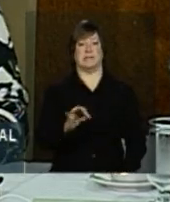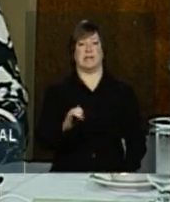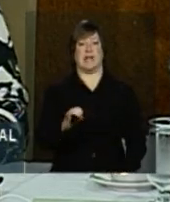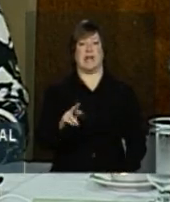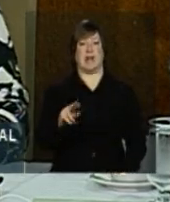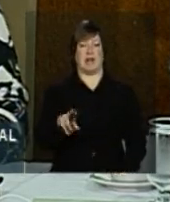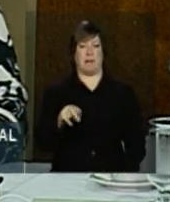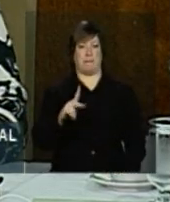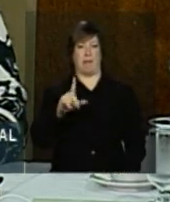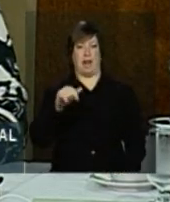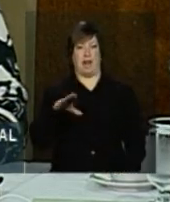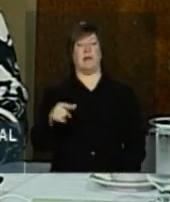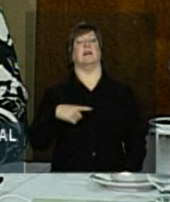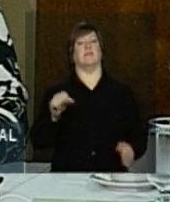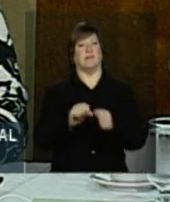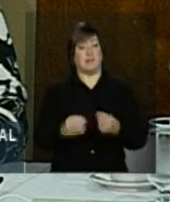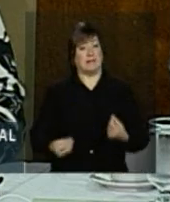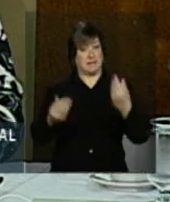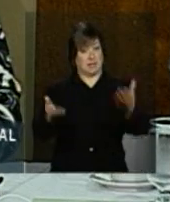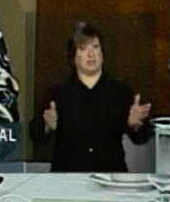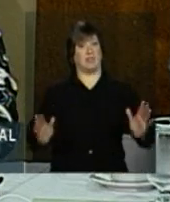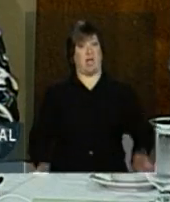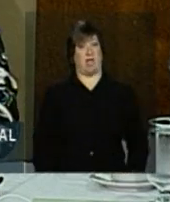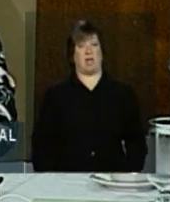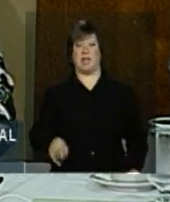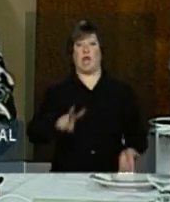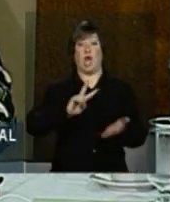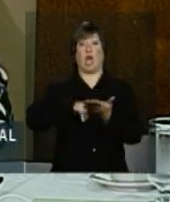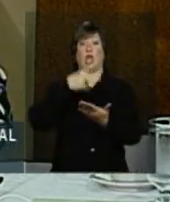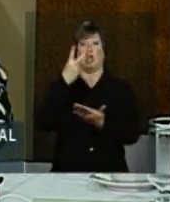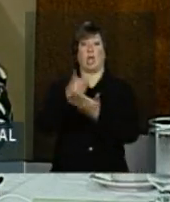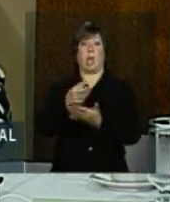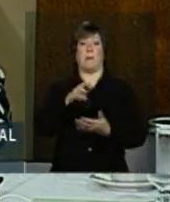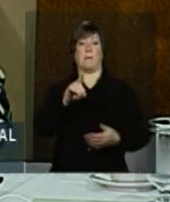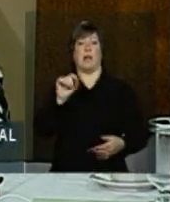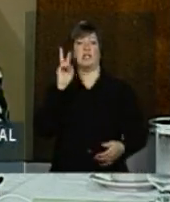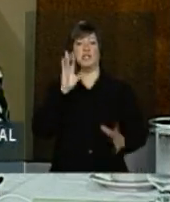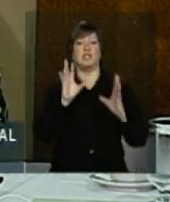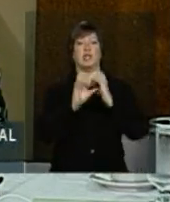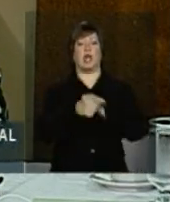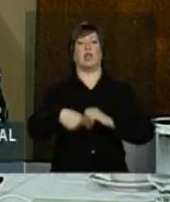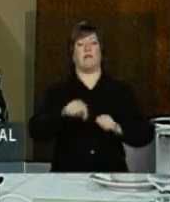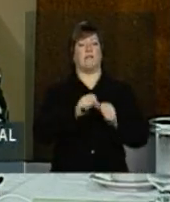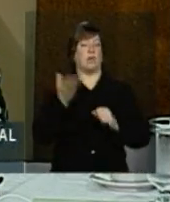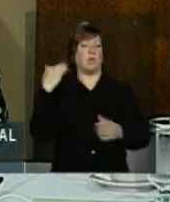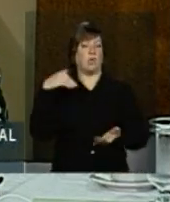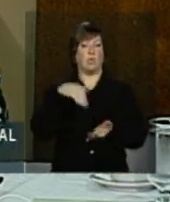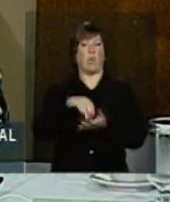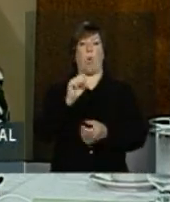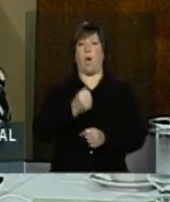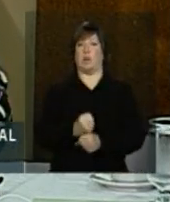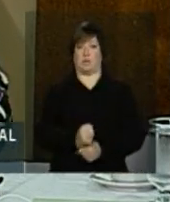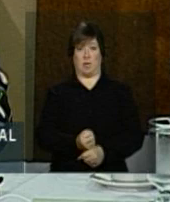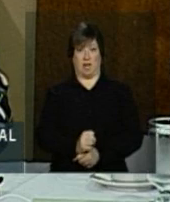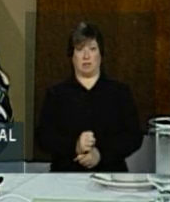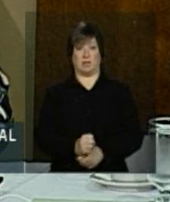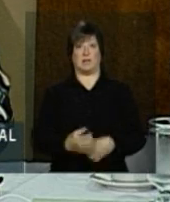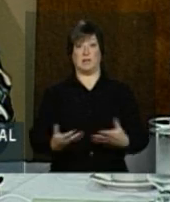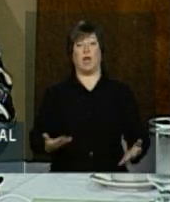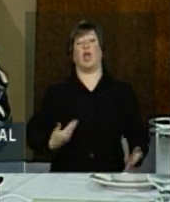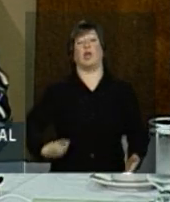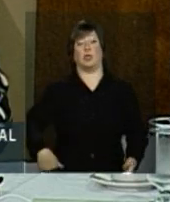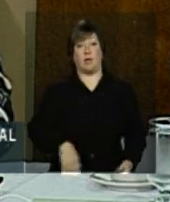entregues entregues isso é o dobro da Média histórica que nós fizemos ao longo dos últimos 8 anos nós